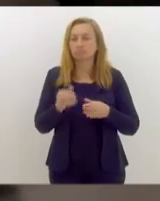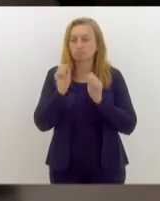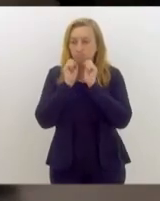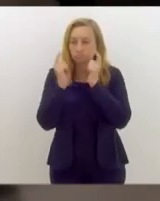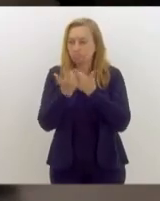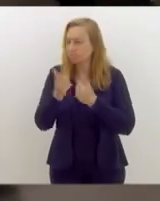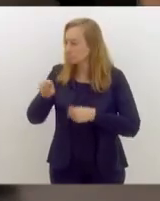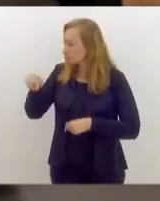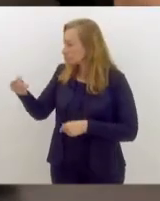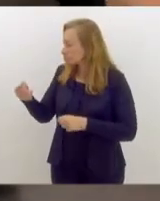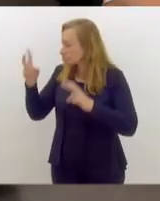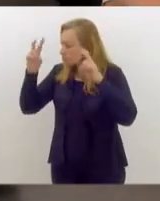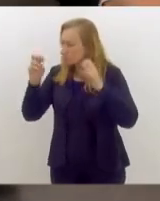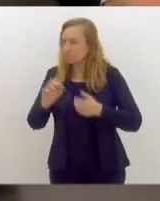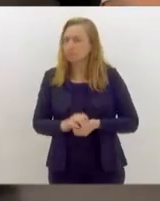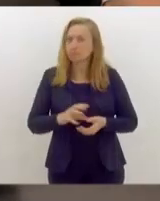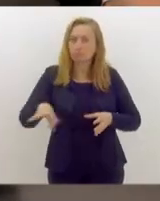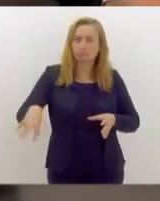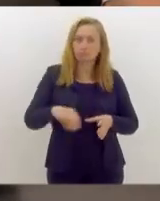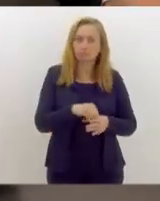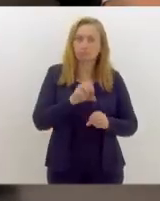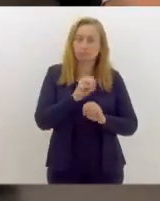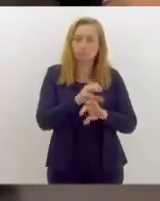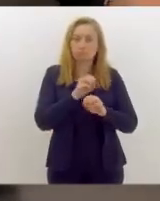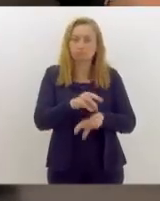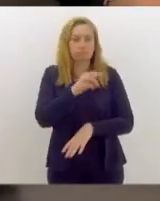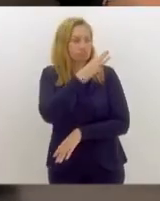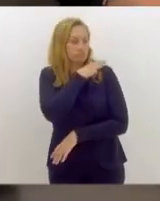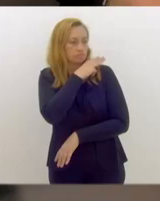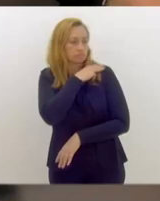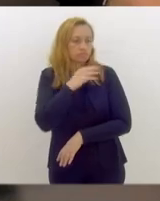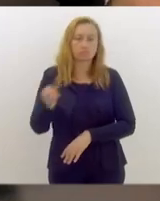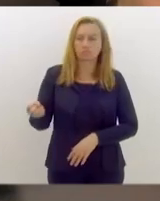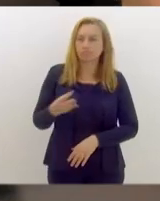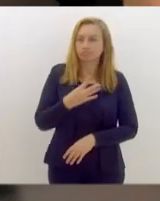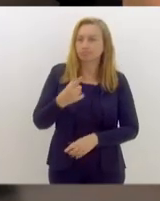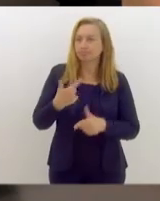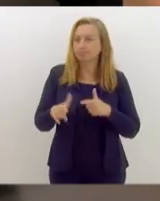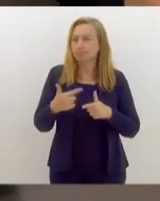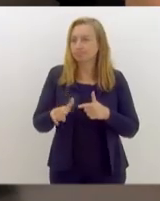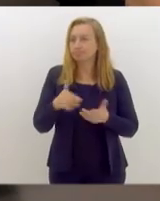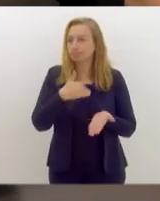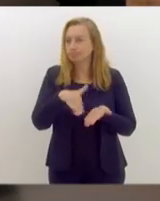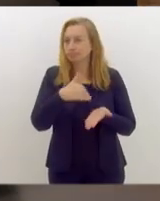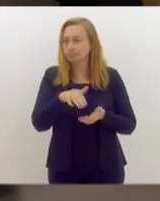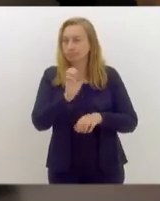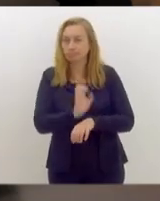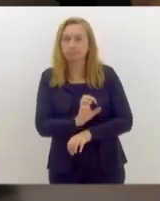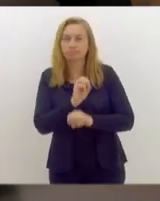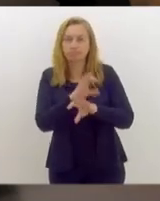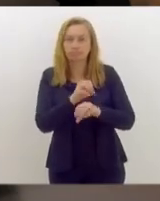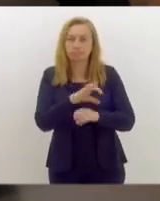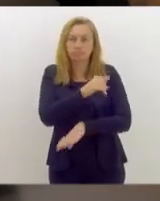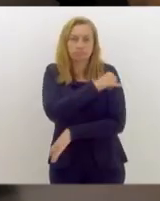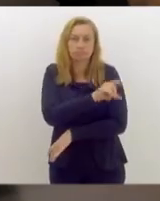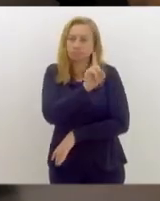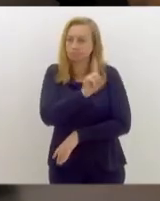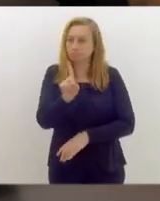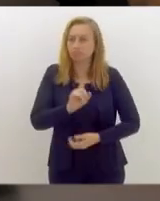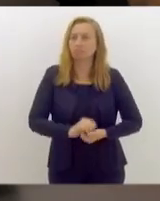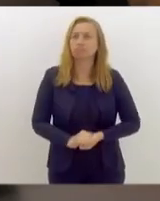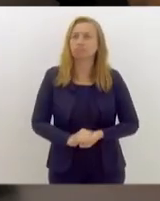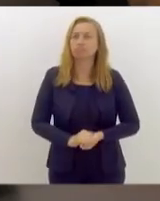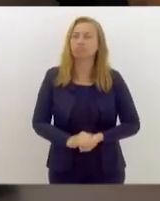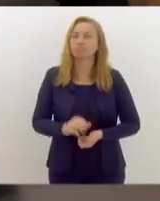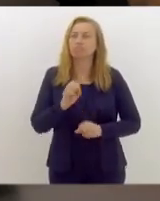outra questão é a implementação do novo ensino médio. E aqui o problema não é a Secretaria de Educação Estadual do Rio de Janeiro. O novo